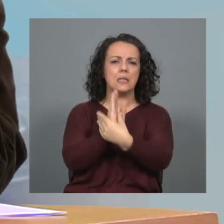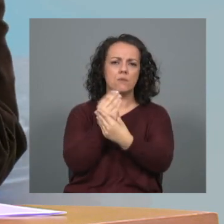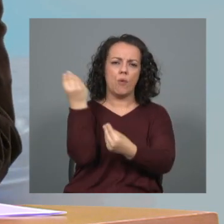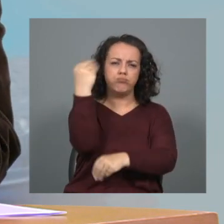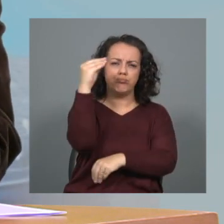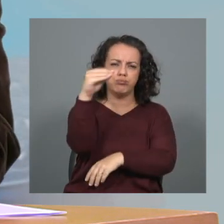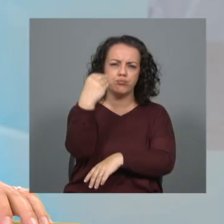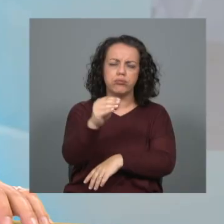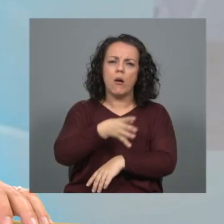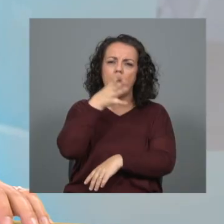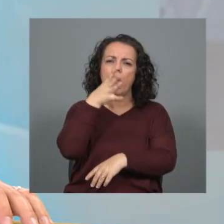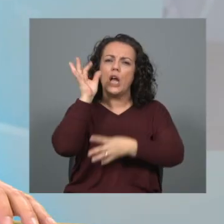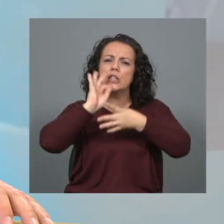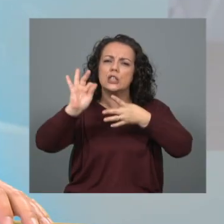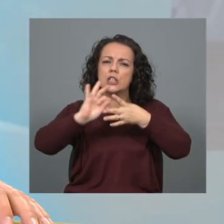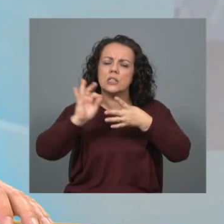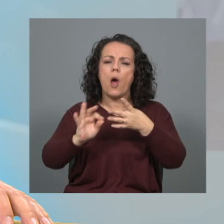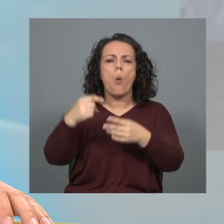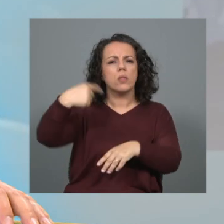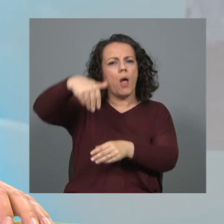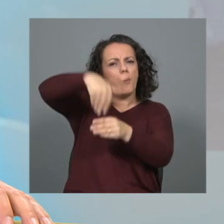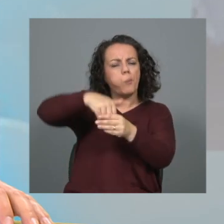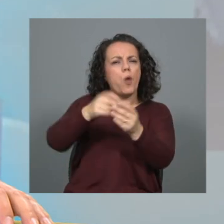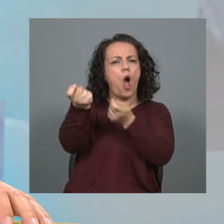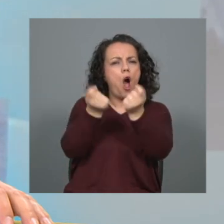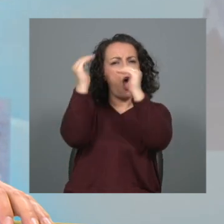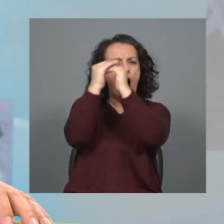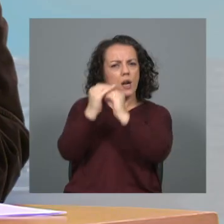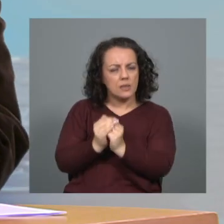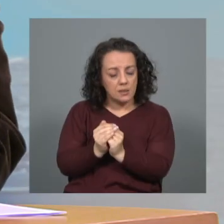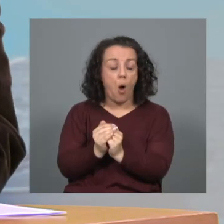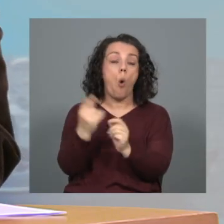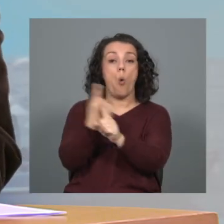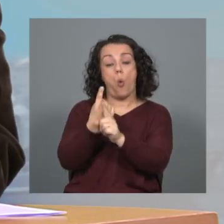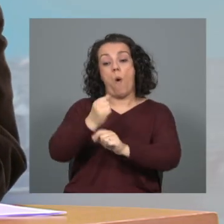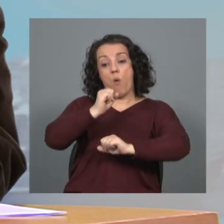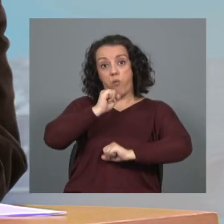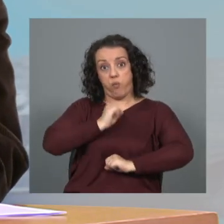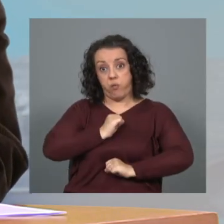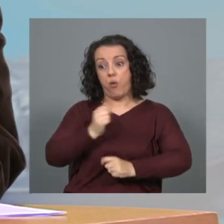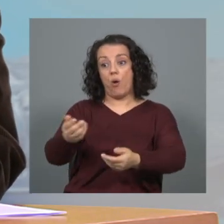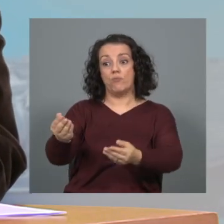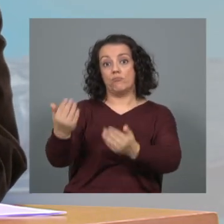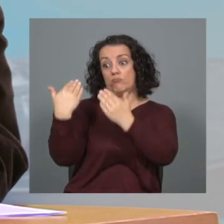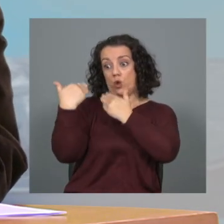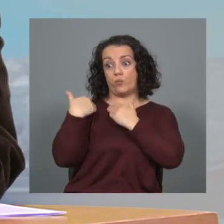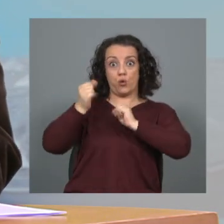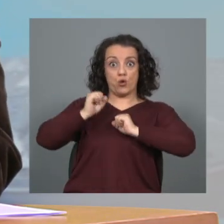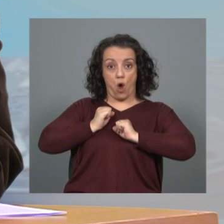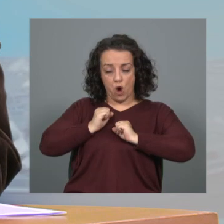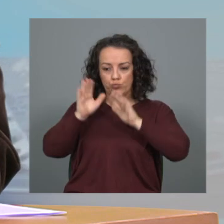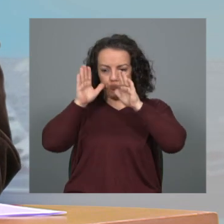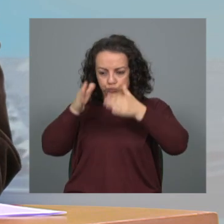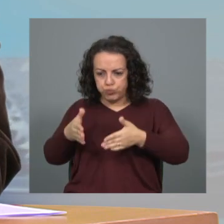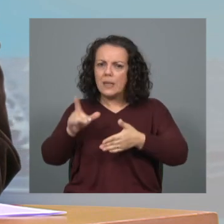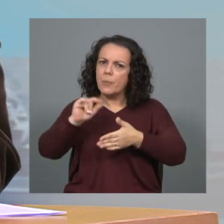disponibilizamos descrições de arquivos que estão organizados, não só aqueles que estão à nossa guarda, com os quais nós trabalhamos, mas outros, e tem já um número